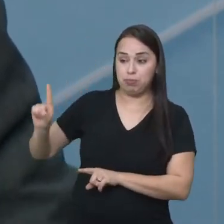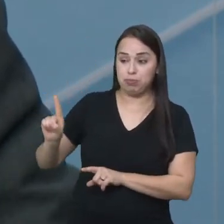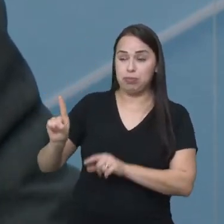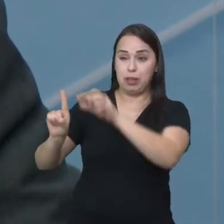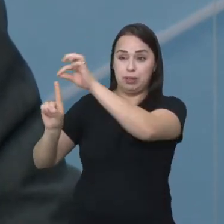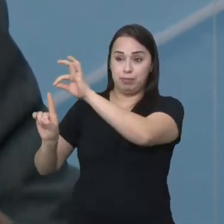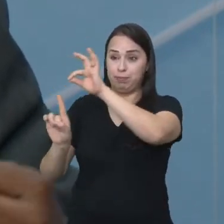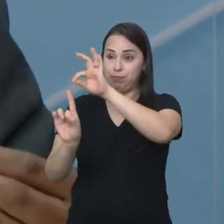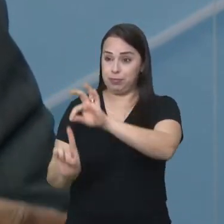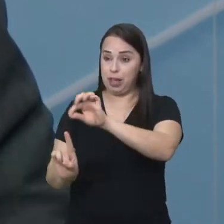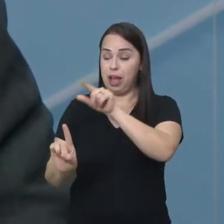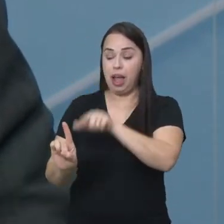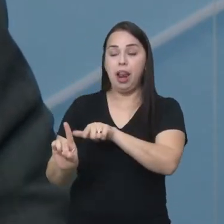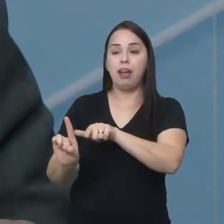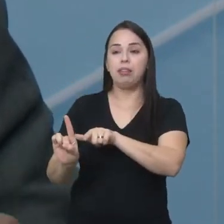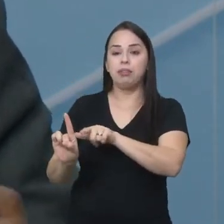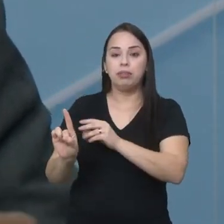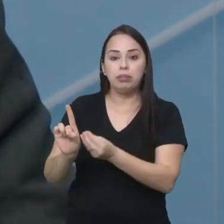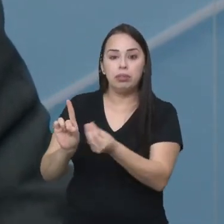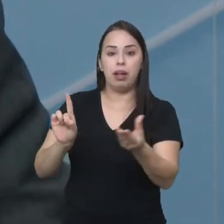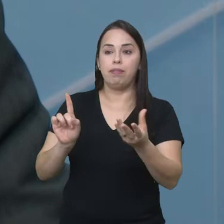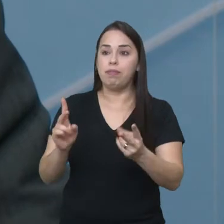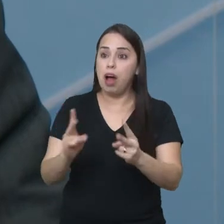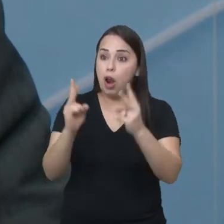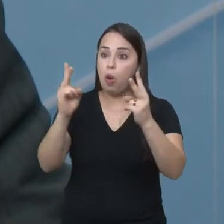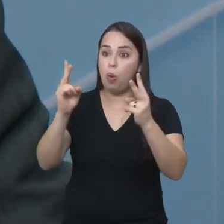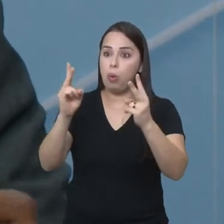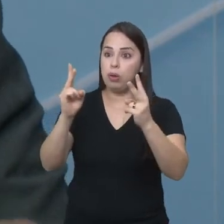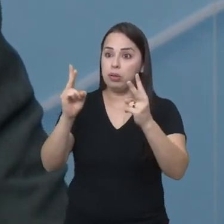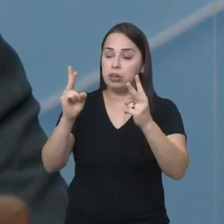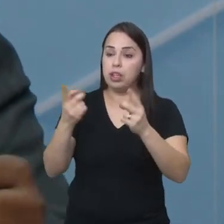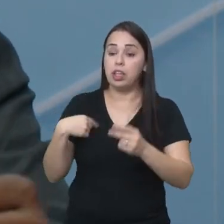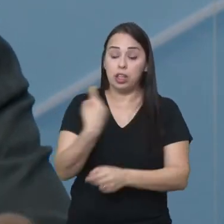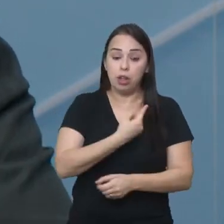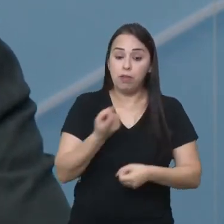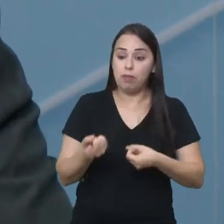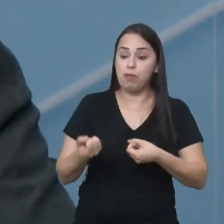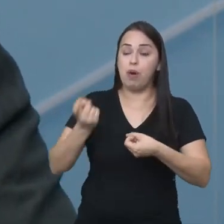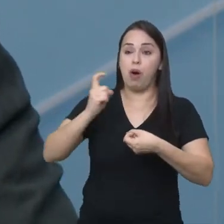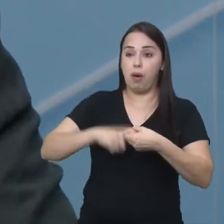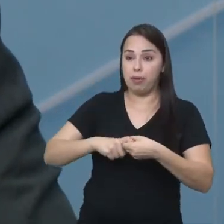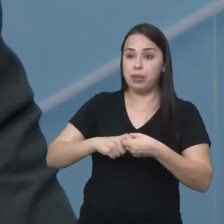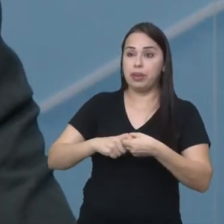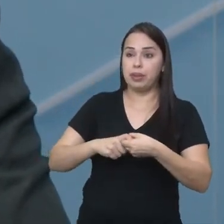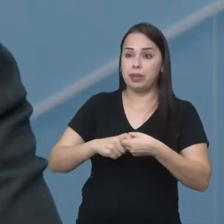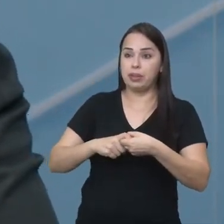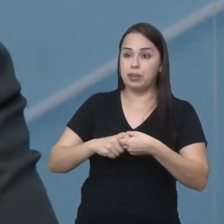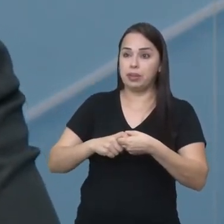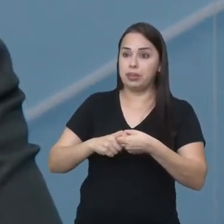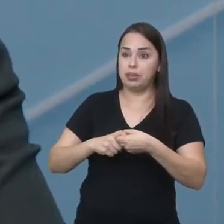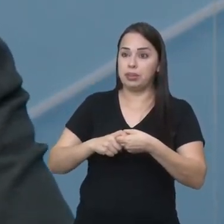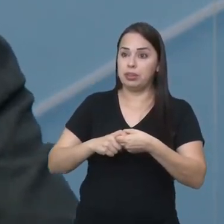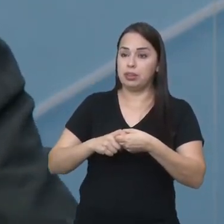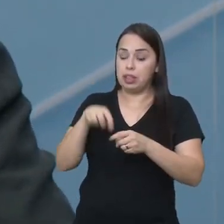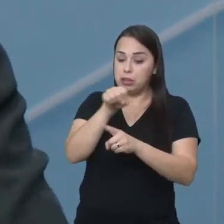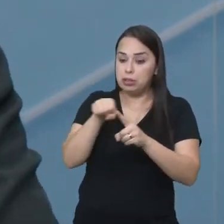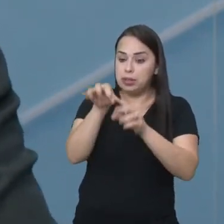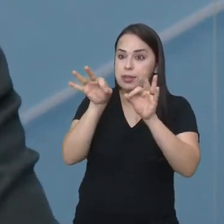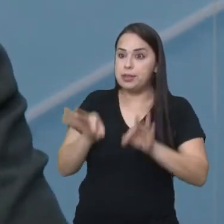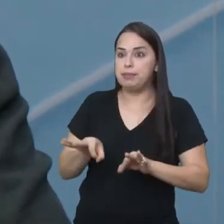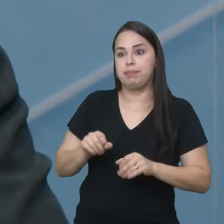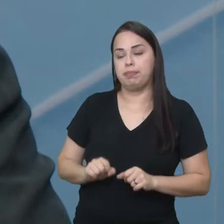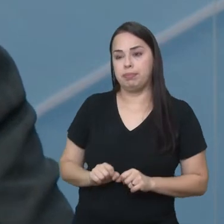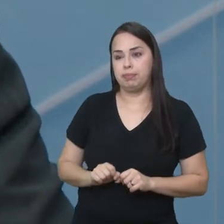valores, né, e que nós voltemos aos marcos da civilização. Nós não podemos afastar dos